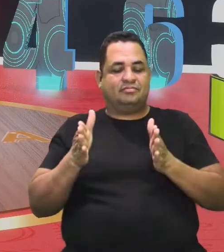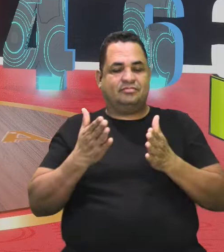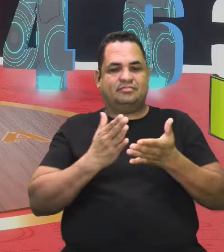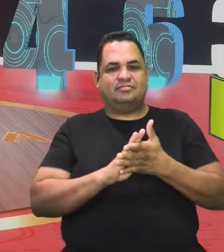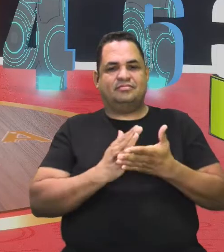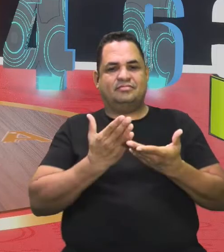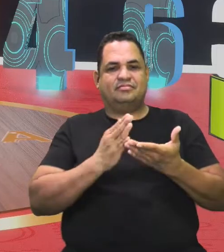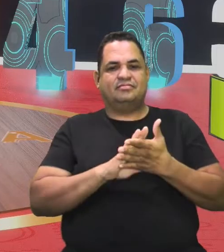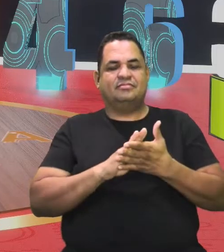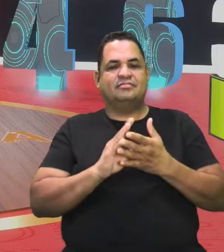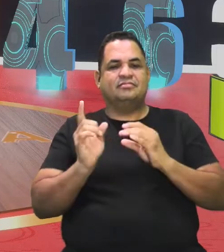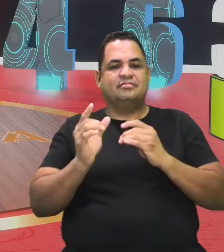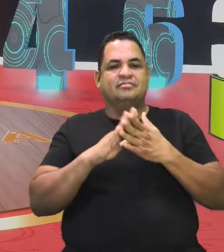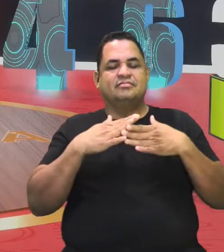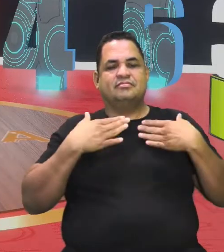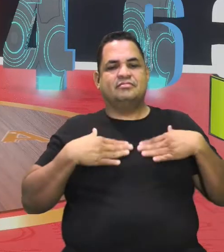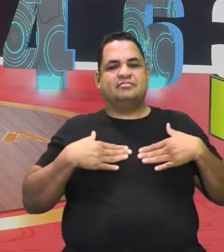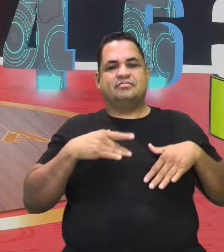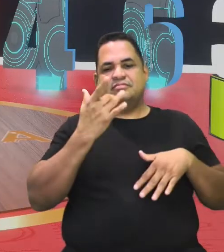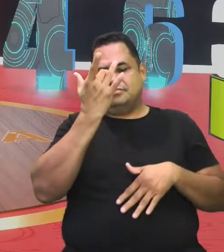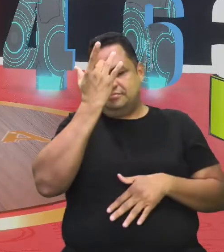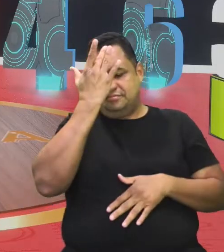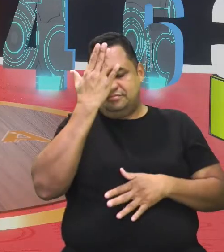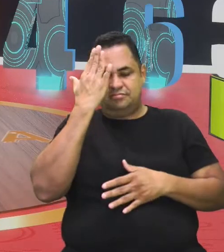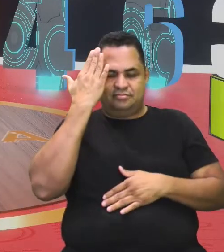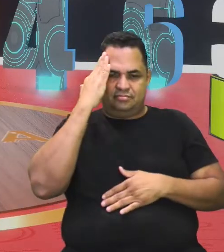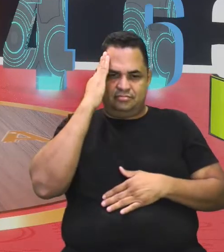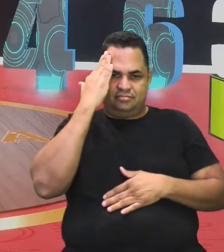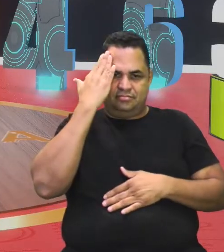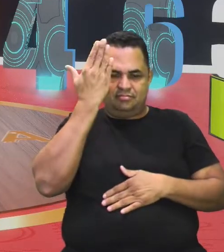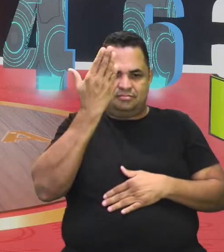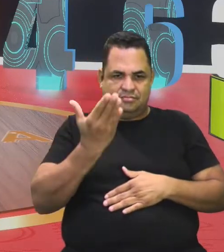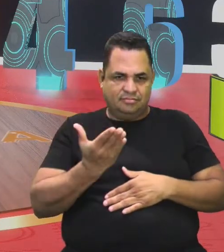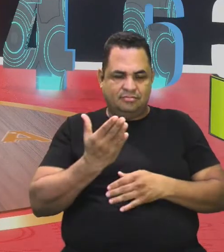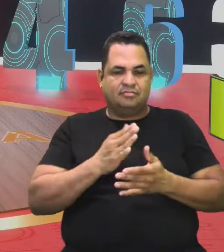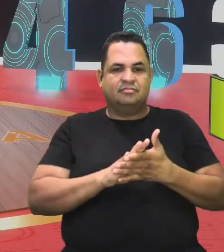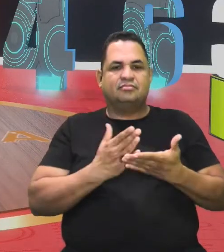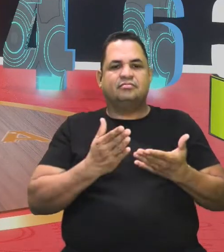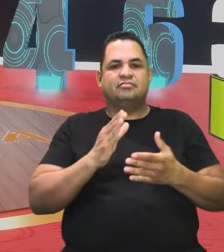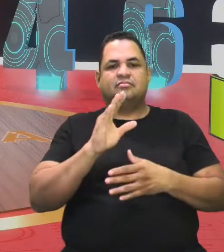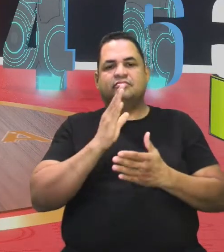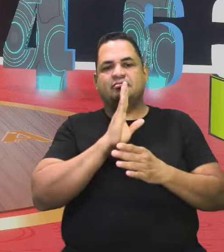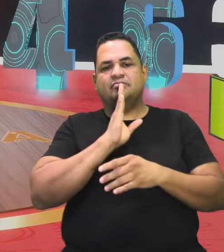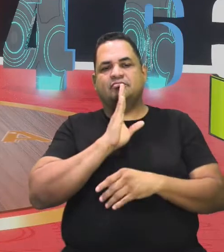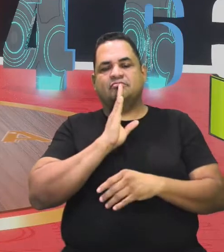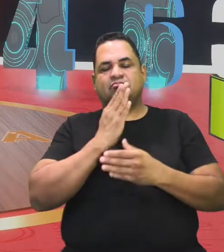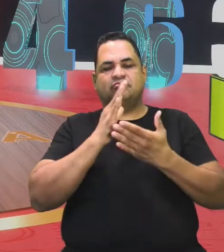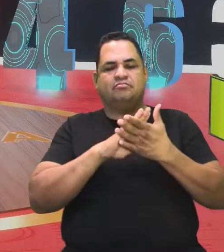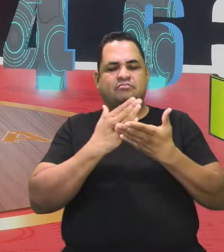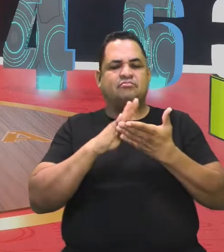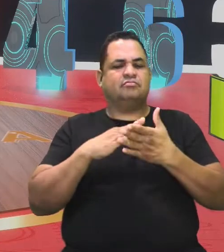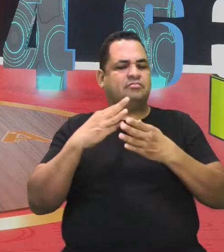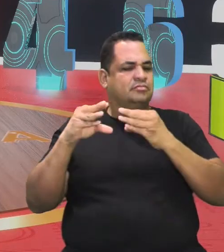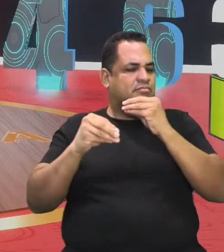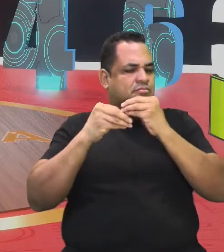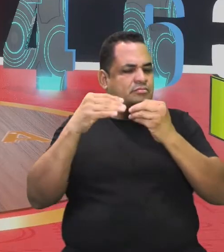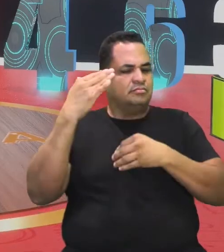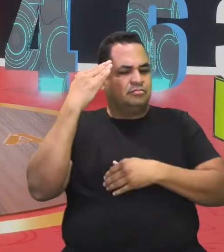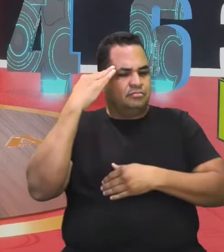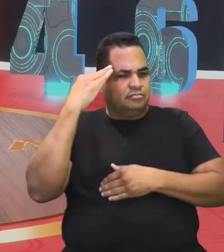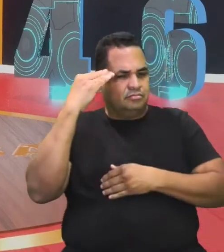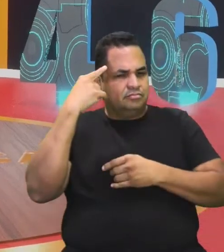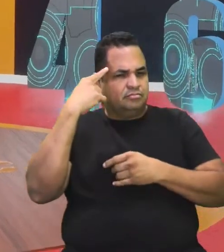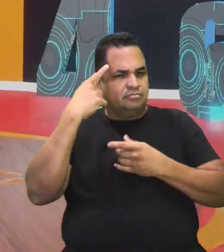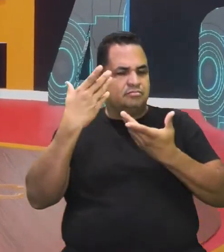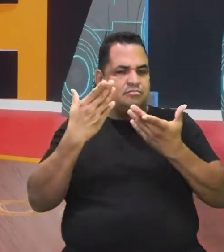episódios, né? Para ficar mais tranquilo, mais fácil para vocês. E aí, o conhecimento ir chegando devagarinho, você